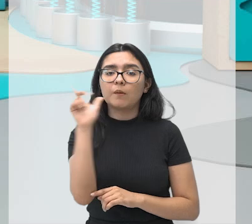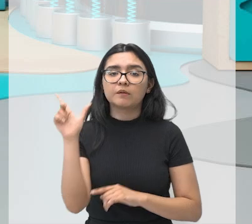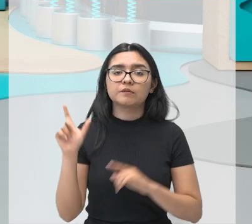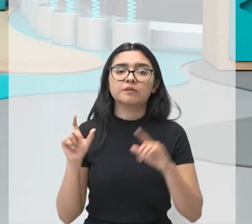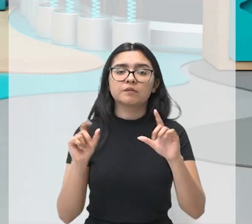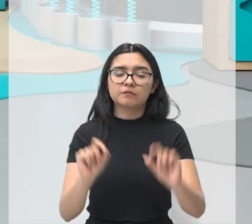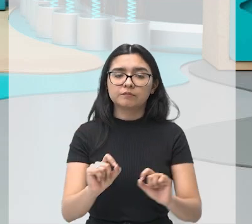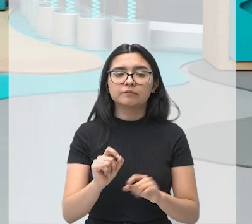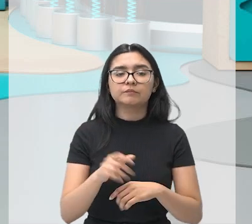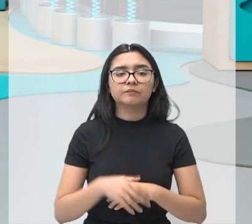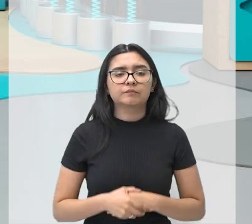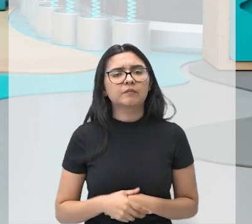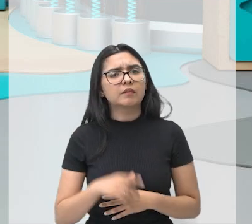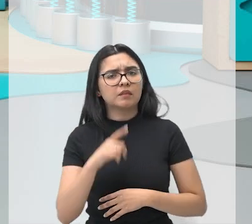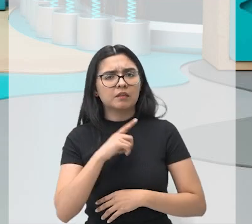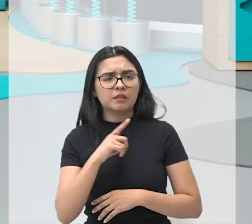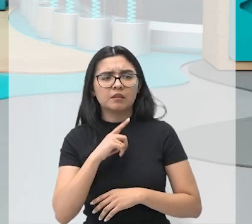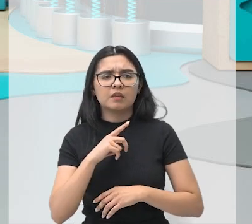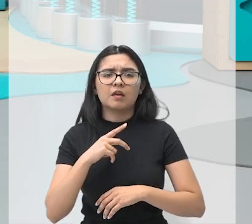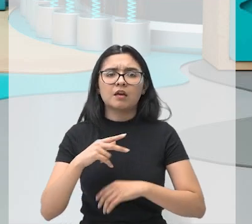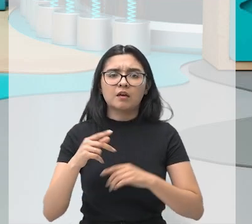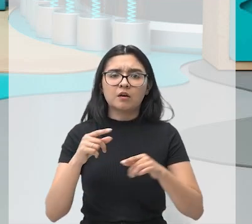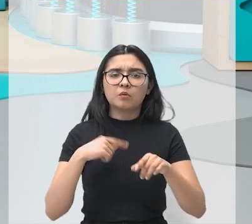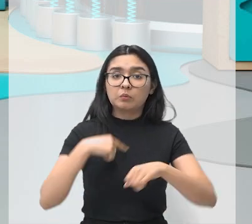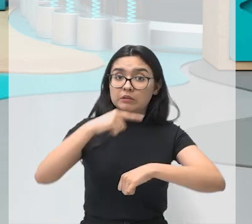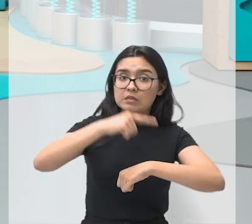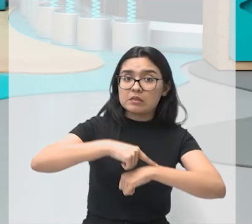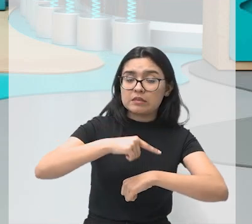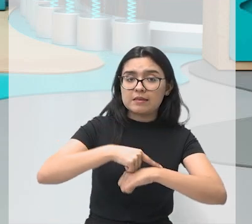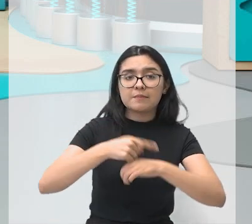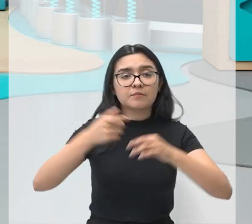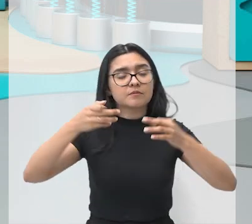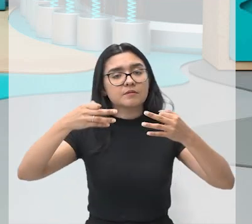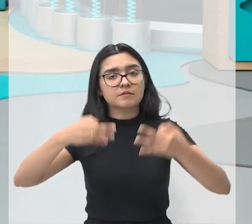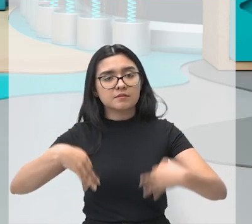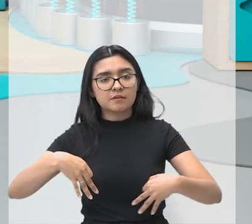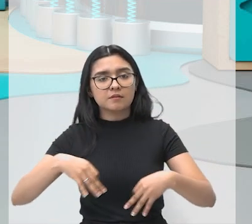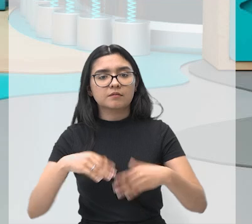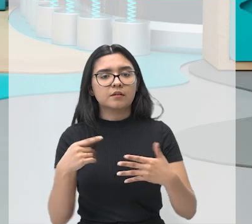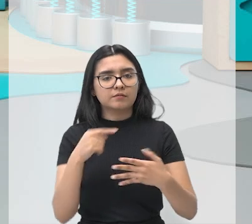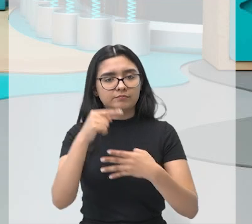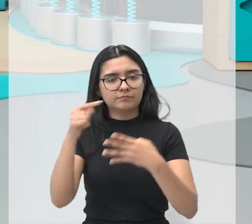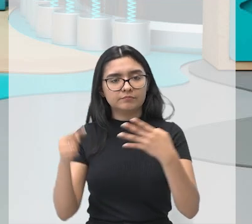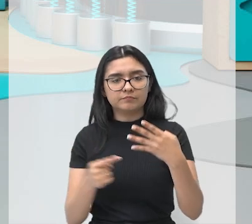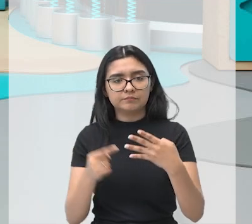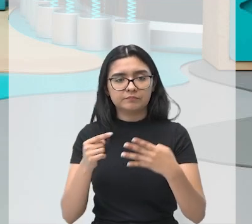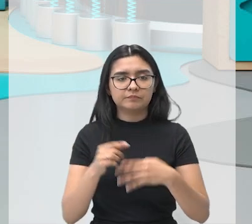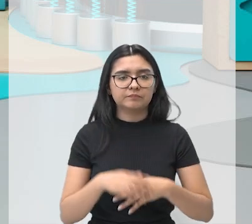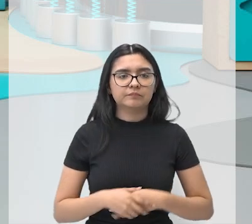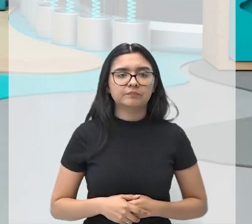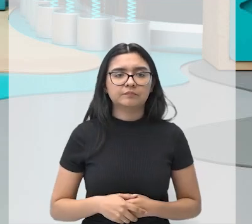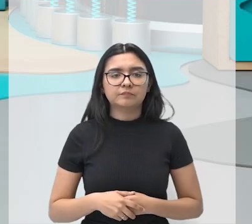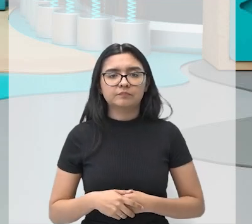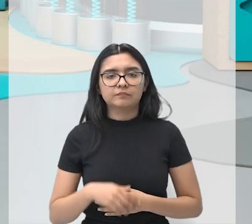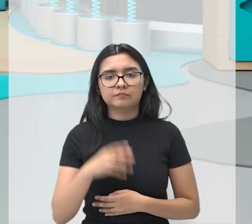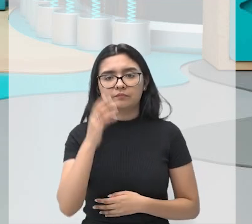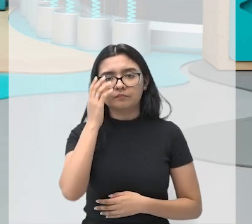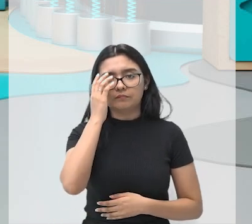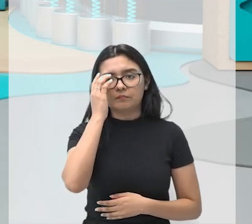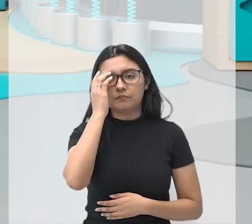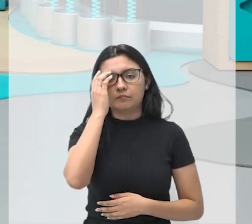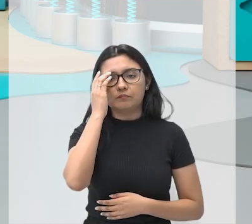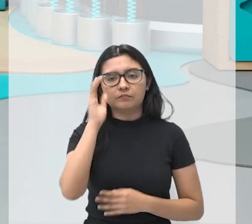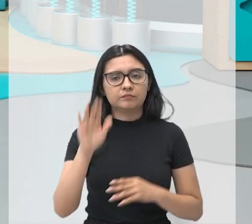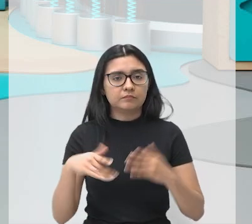ser apreciadas manobras, vão ser calculado o tempo e tudo mais, que são essas que aparecem para a gente agora. A gente vai ter